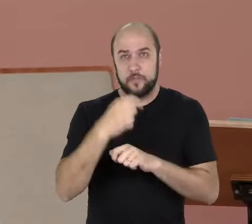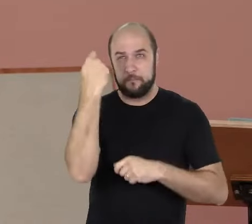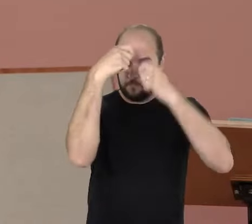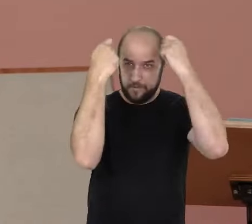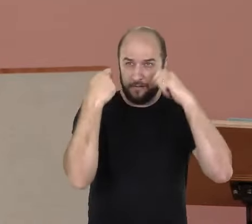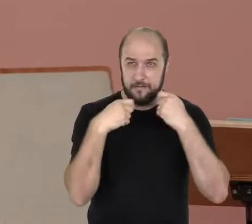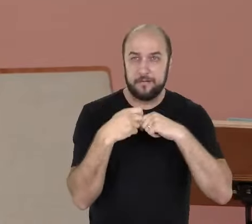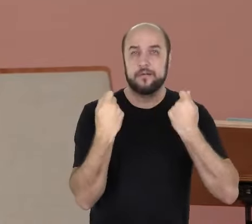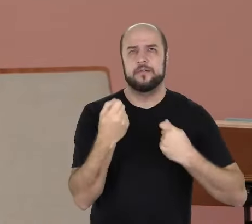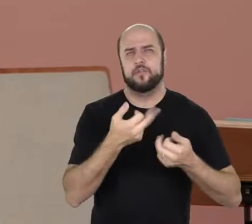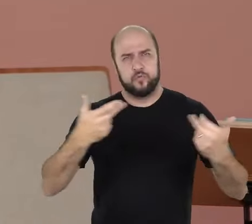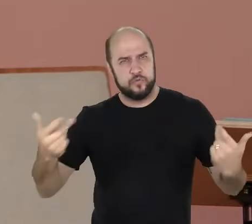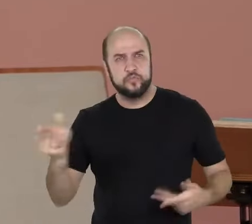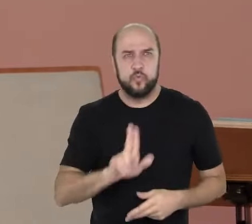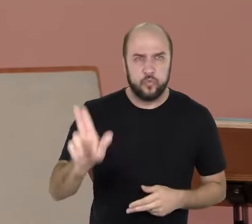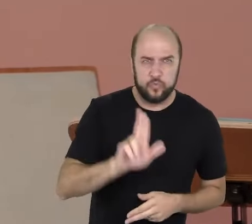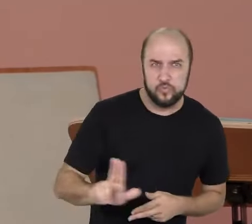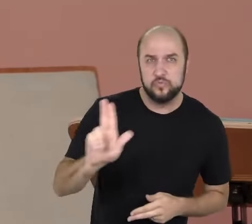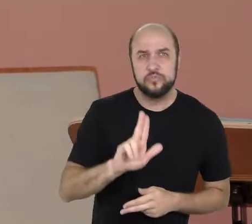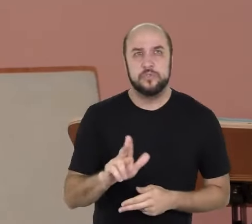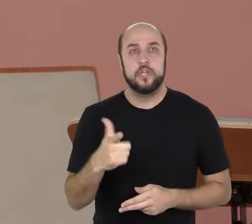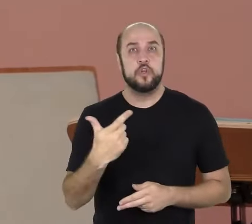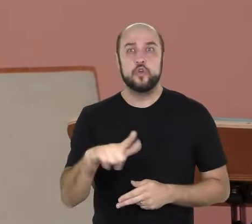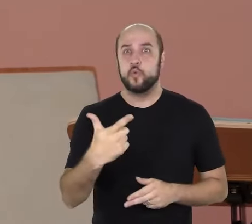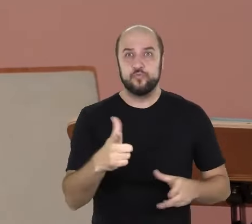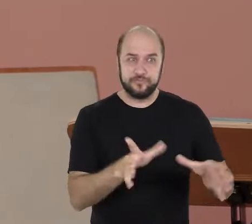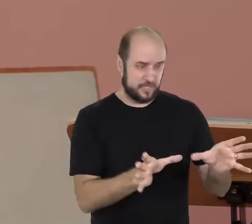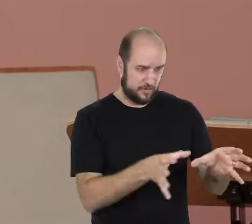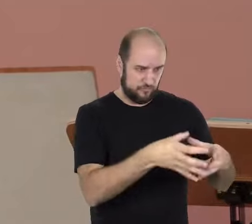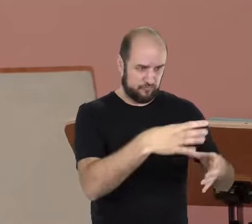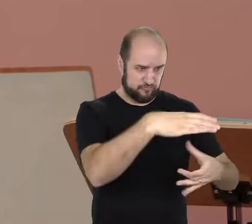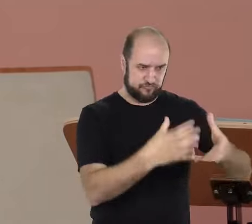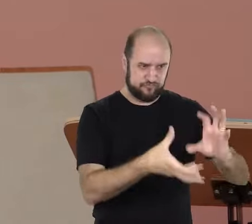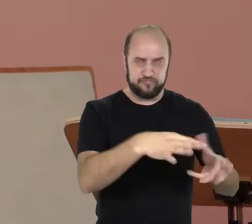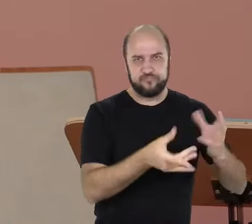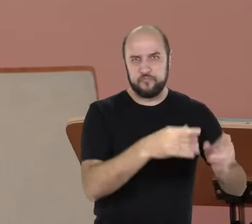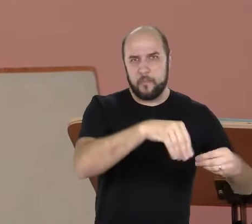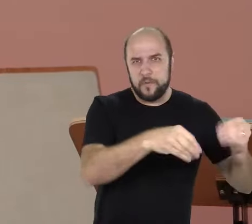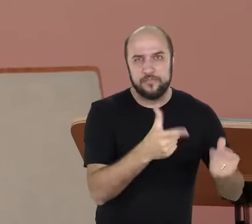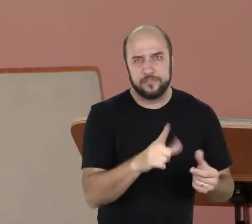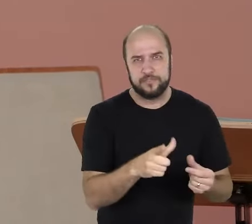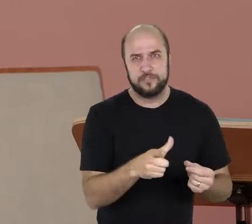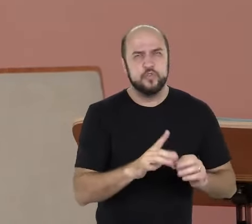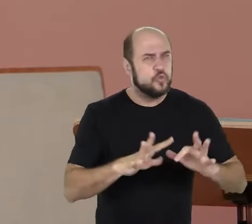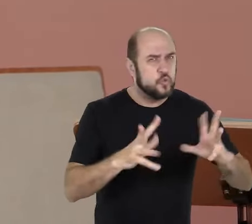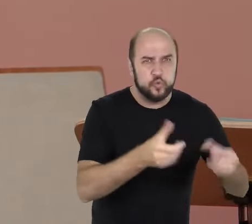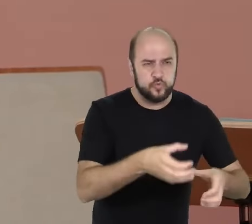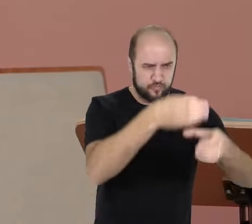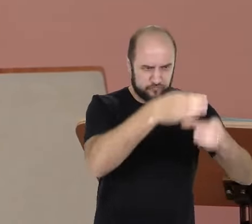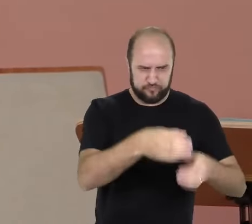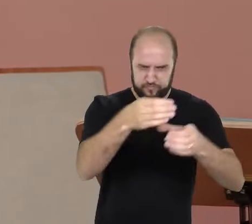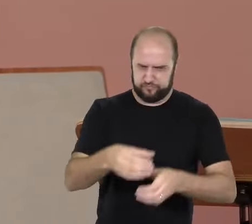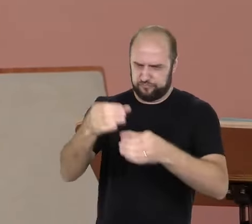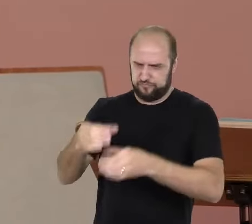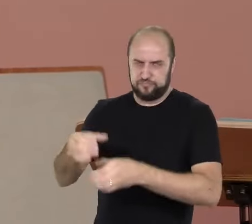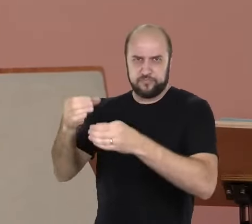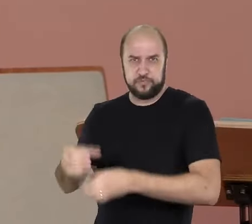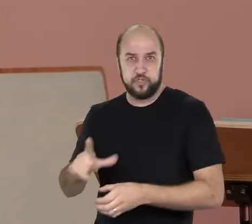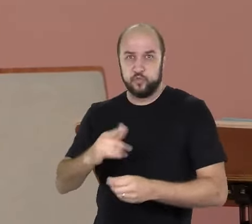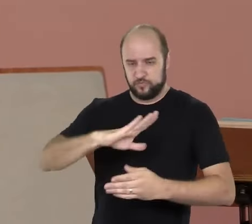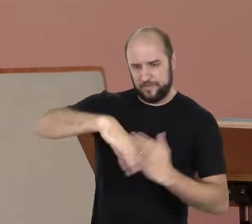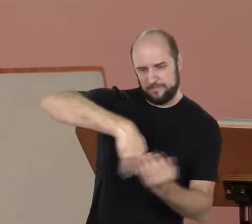pessoas mais usam, que é cosmético, né? Que não vai ter embalagem, vai ser tudo sólido. Shampoo e condicionador sólido, desodorante sólido, creme hidratante